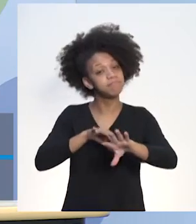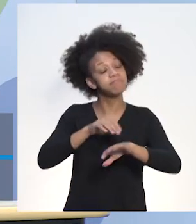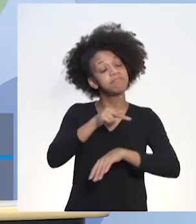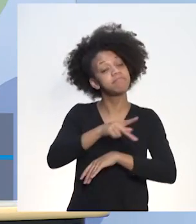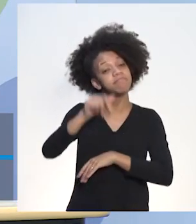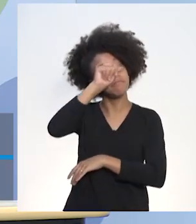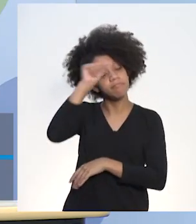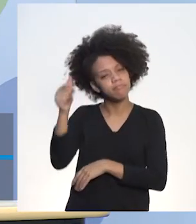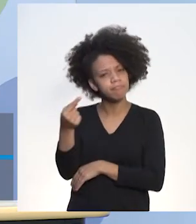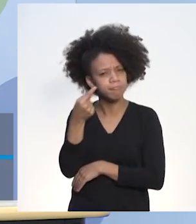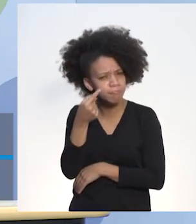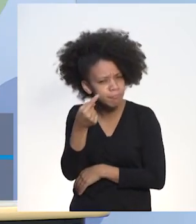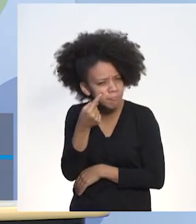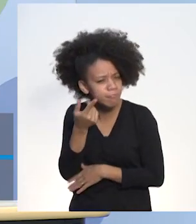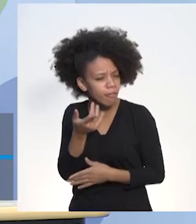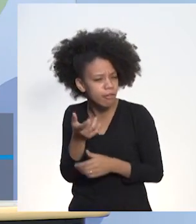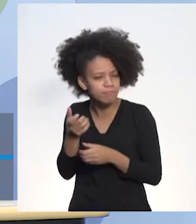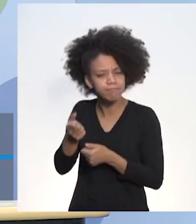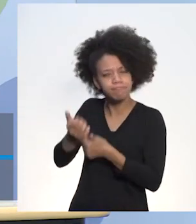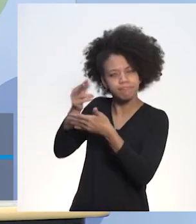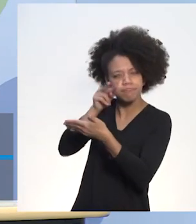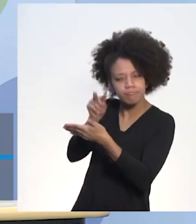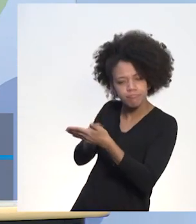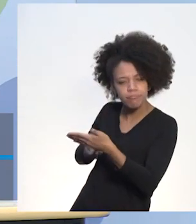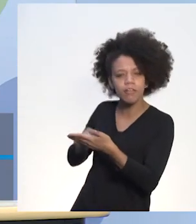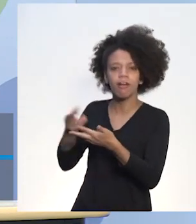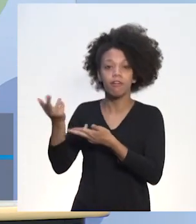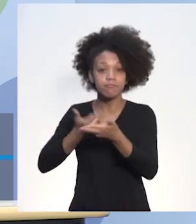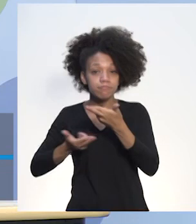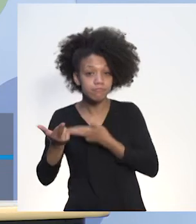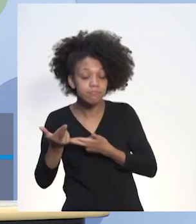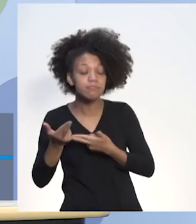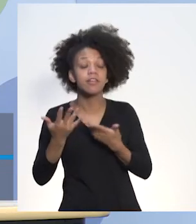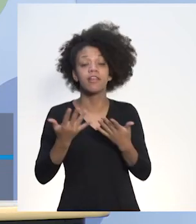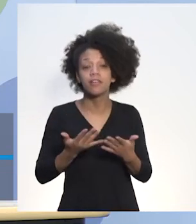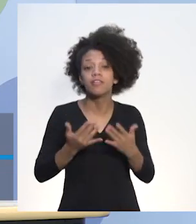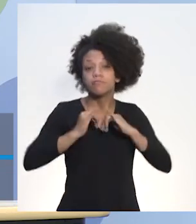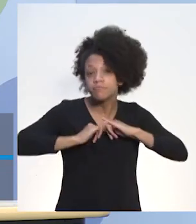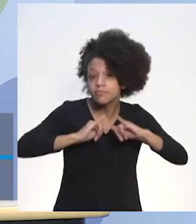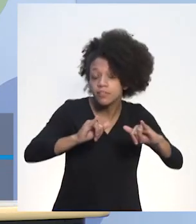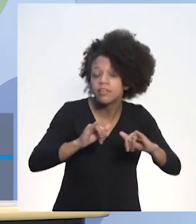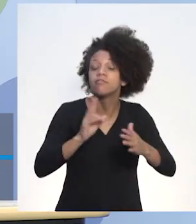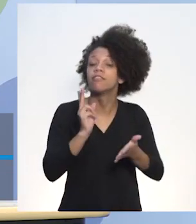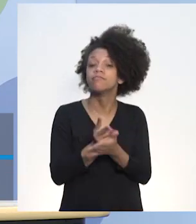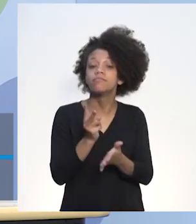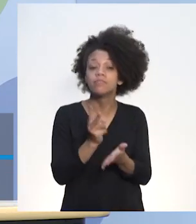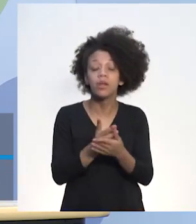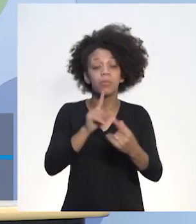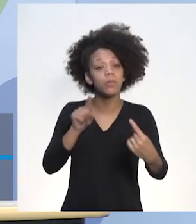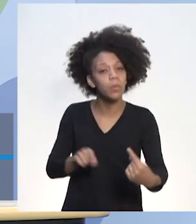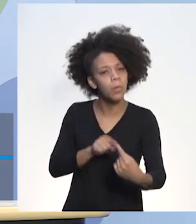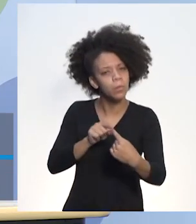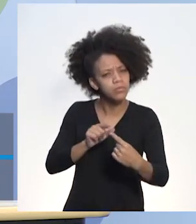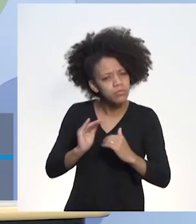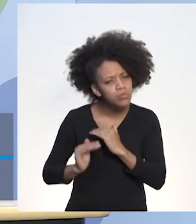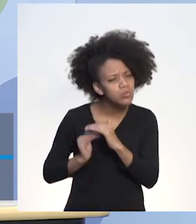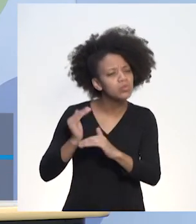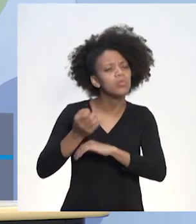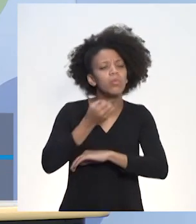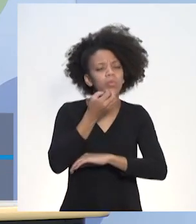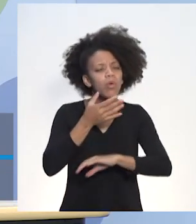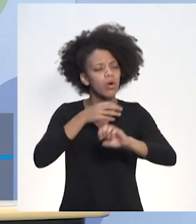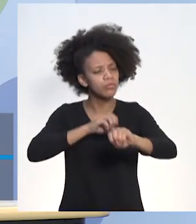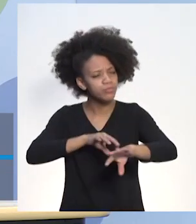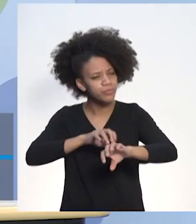observando, passando aqueles recados que vocês mandam, aquelas respostas, aqueles comentários, sempre no intuito de construir uma aula boa, uma